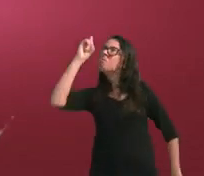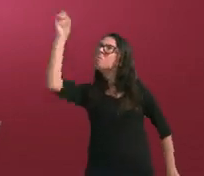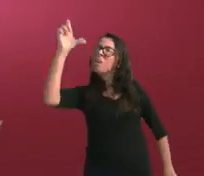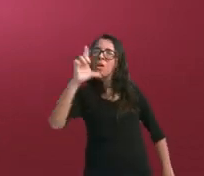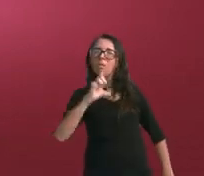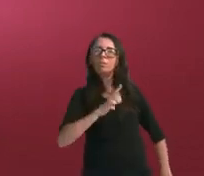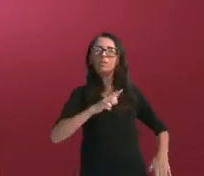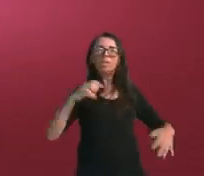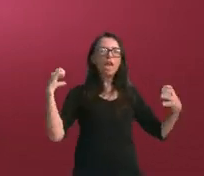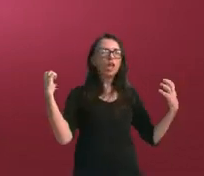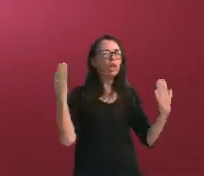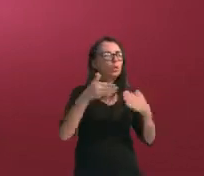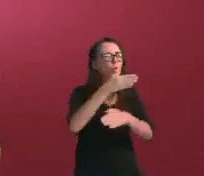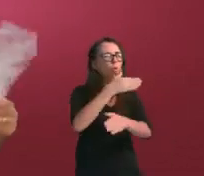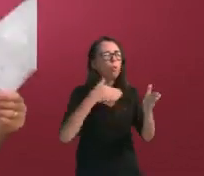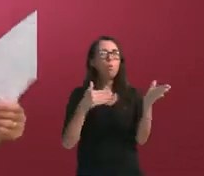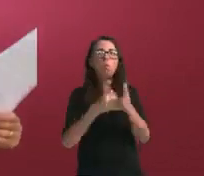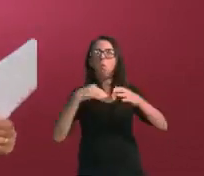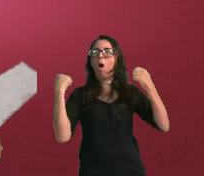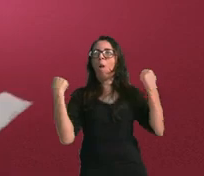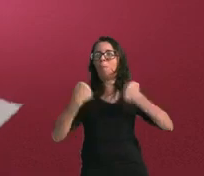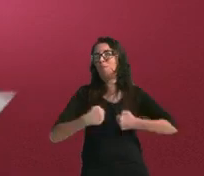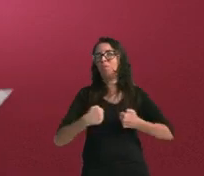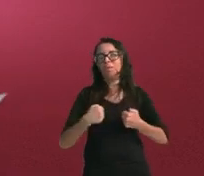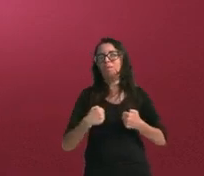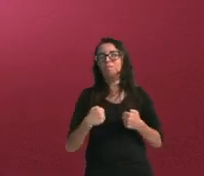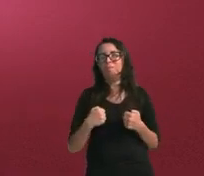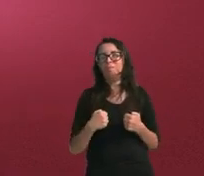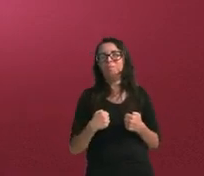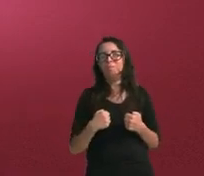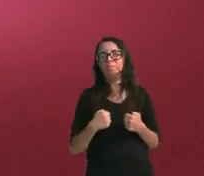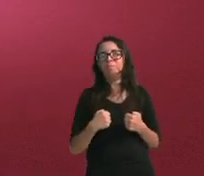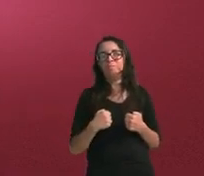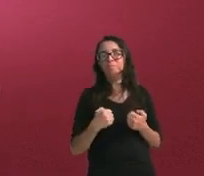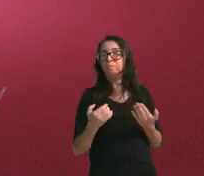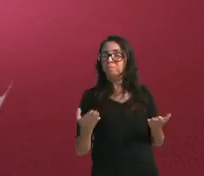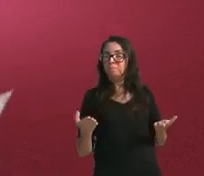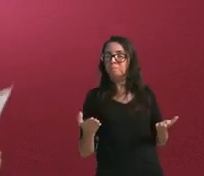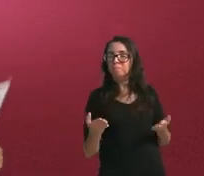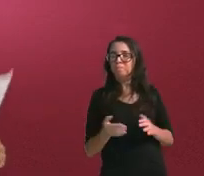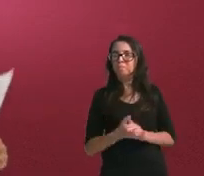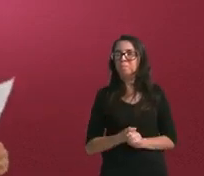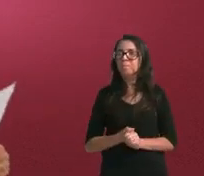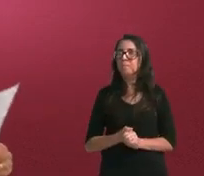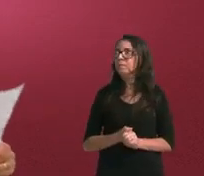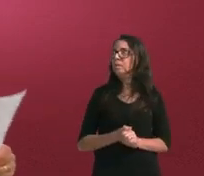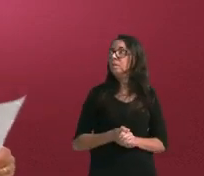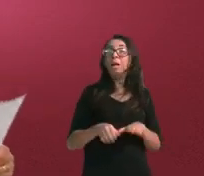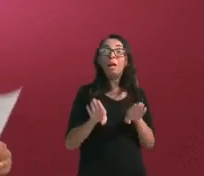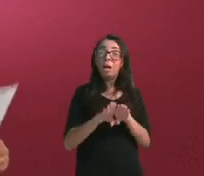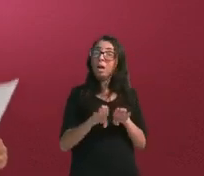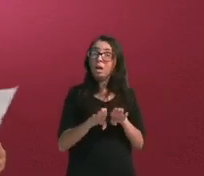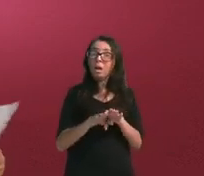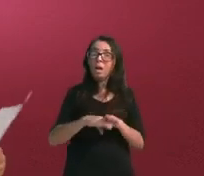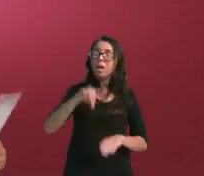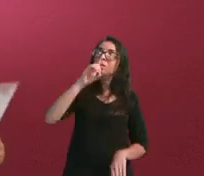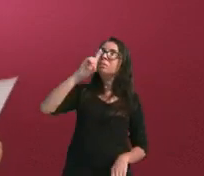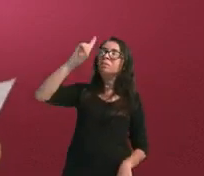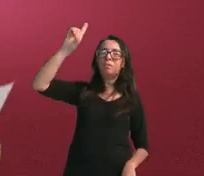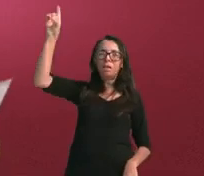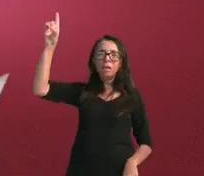disse Deus lá que a gente tinha lido, no capítulo 7, verso de número 4,